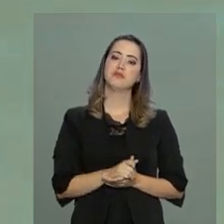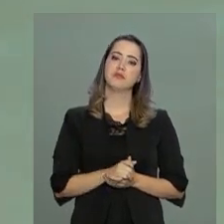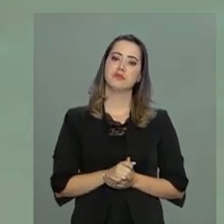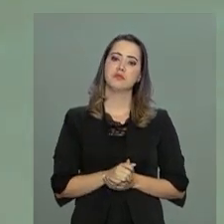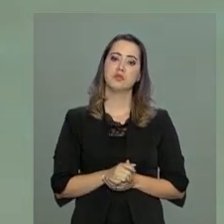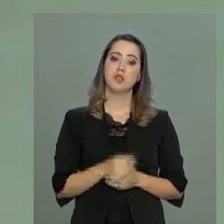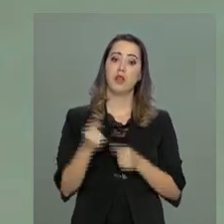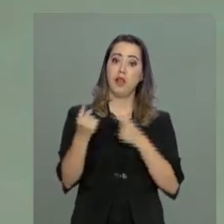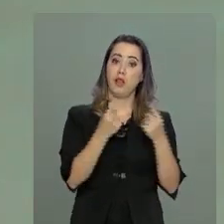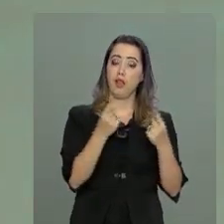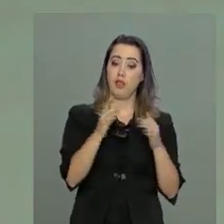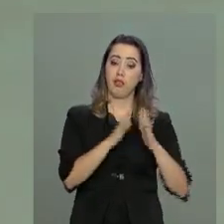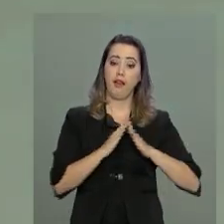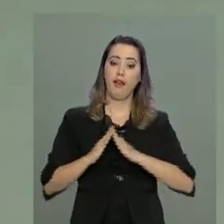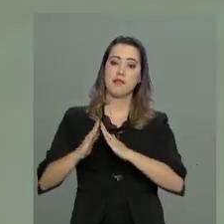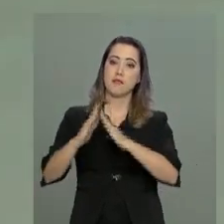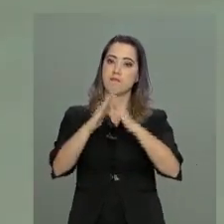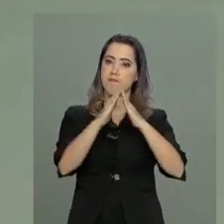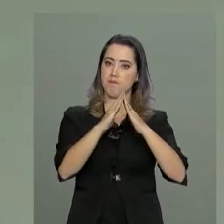cada casa